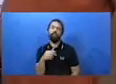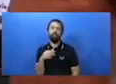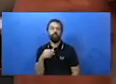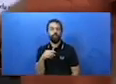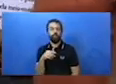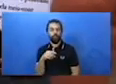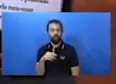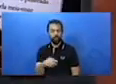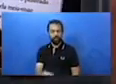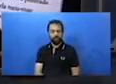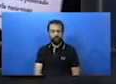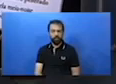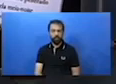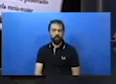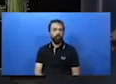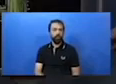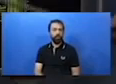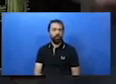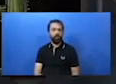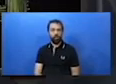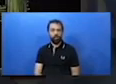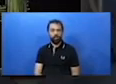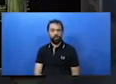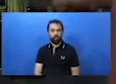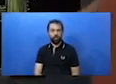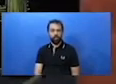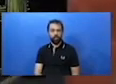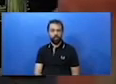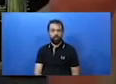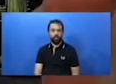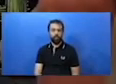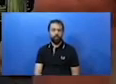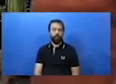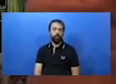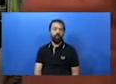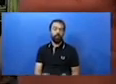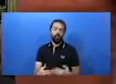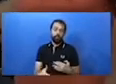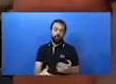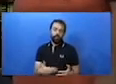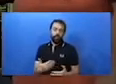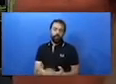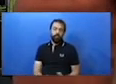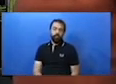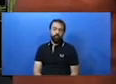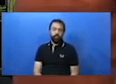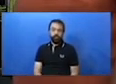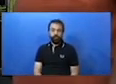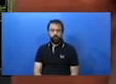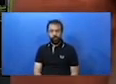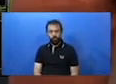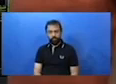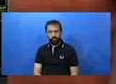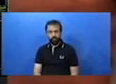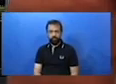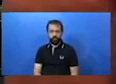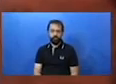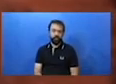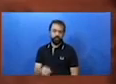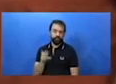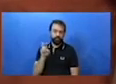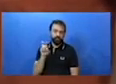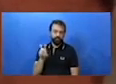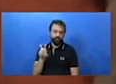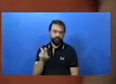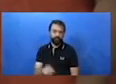de bocado, tá certo? Seguindo, aqui na nossa página 52, exercício 5.